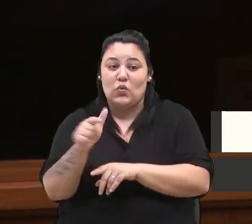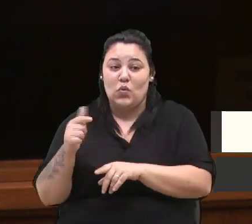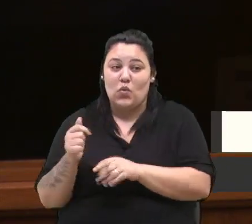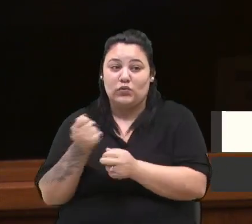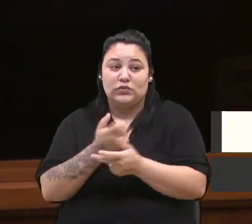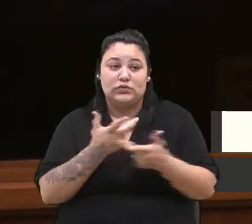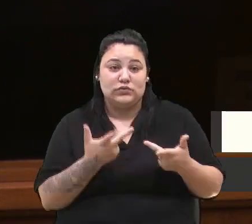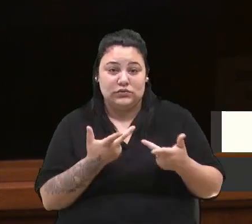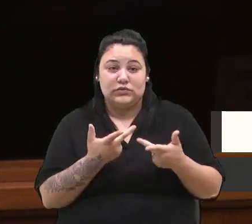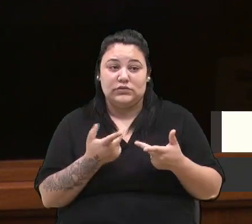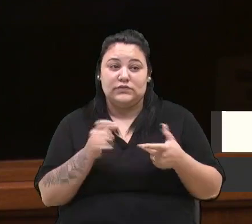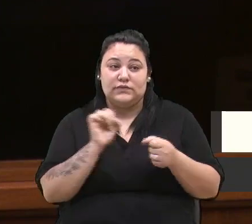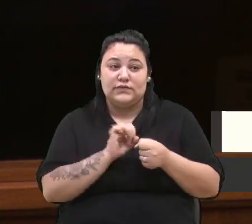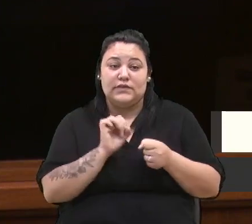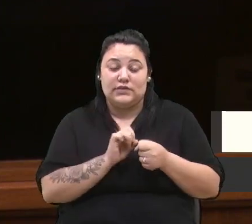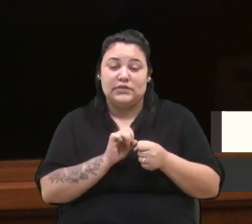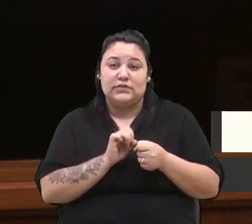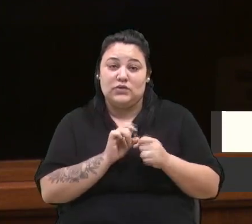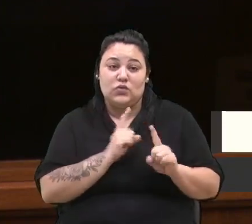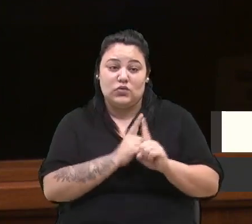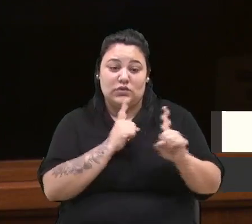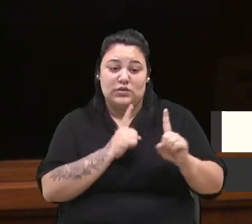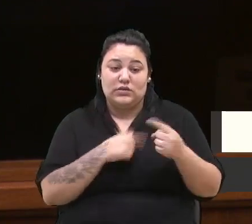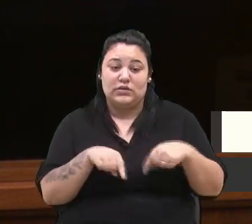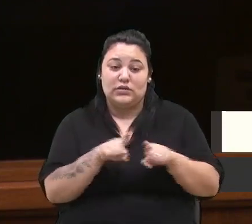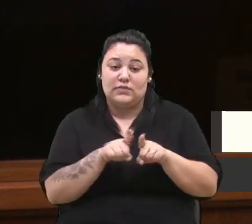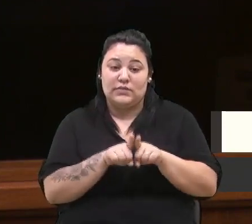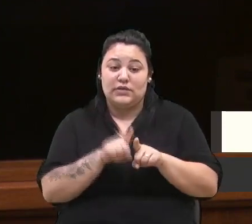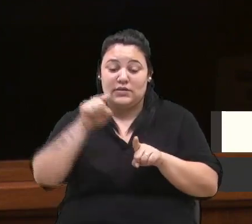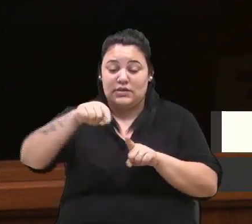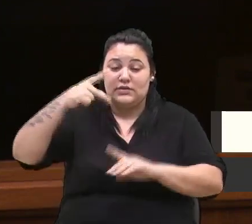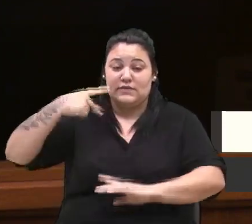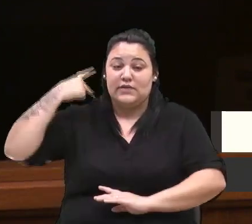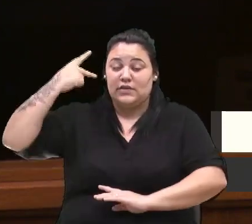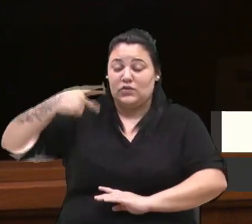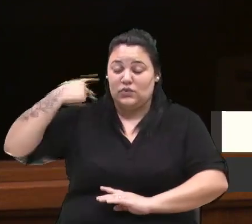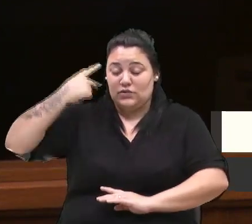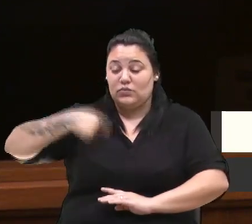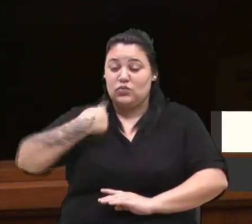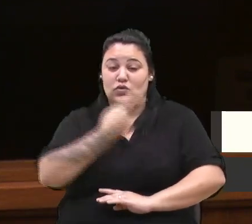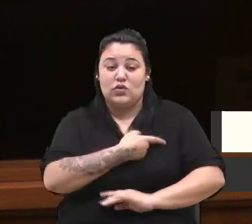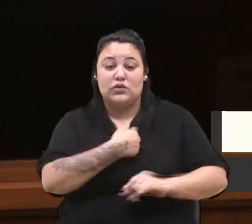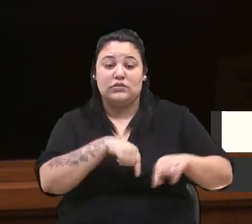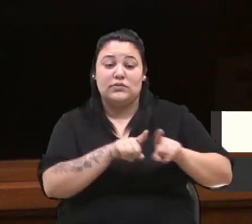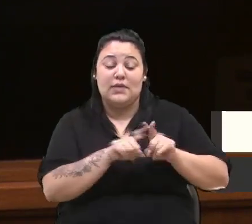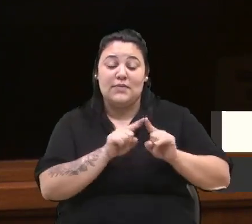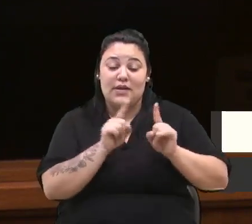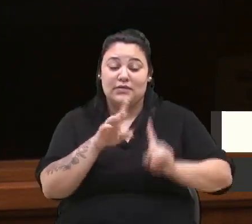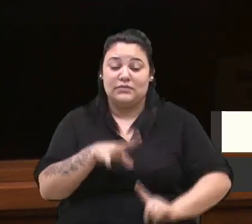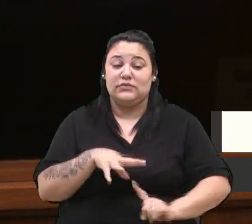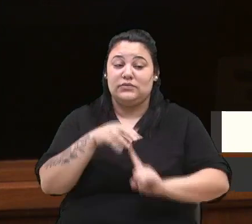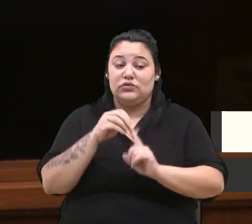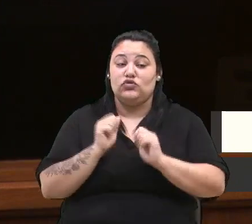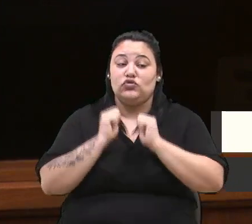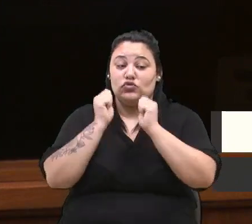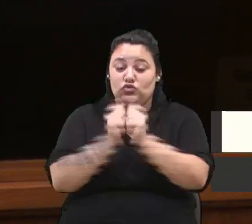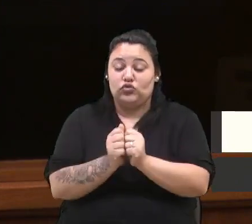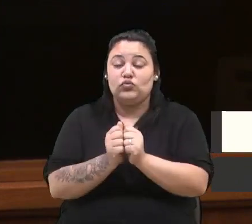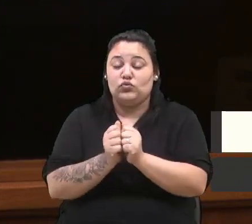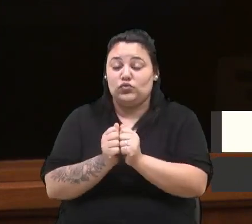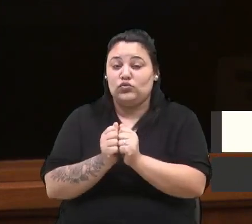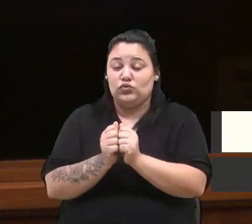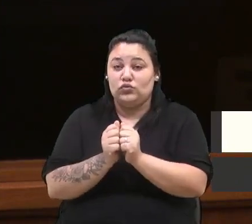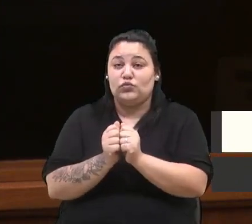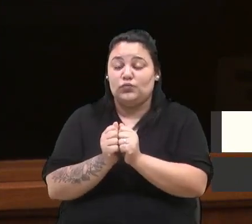podem ser buscadas, inclusive por esses vereadores, por nós, mas principalmente através das iniciativas